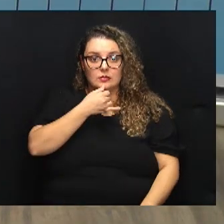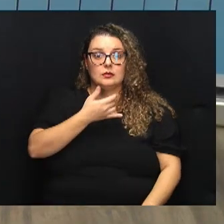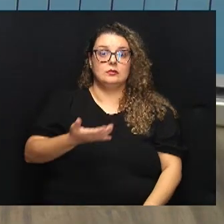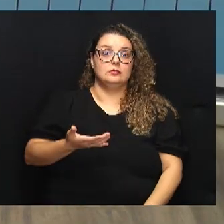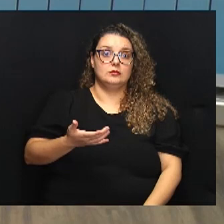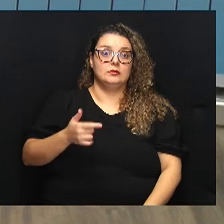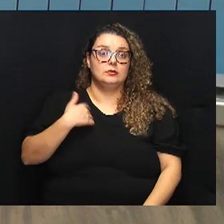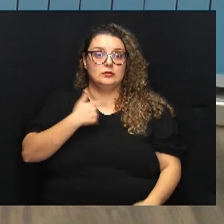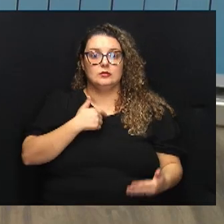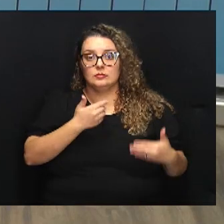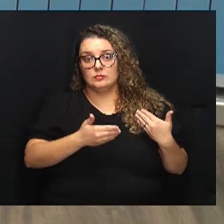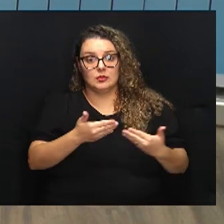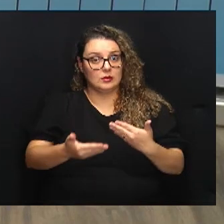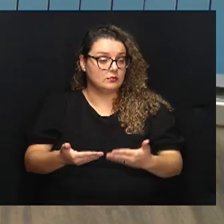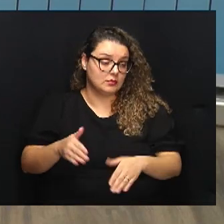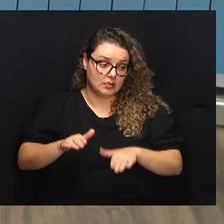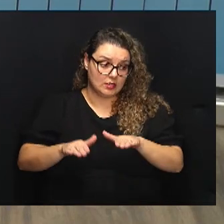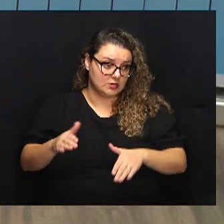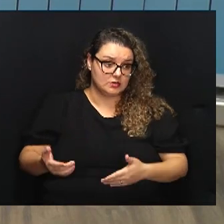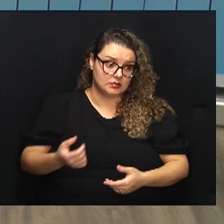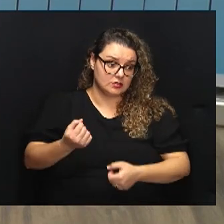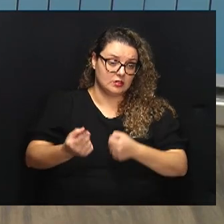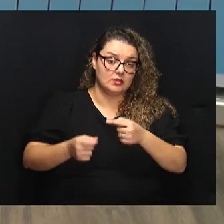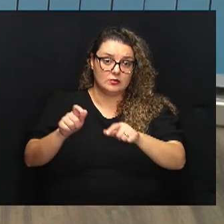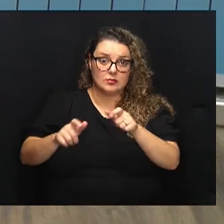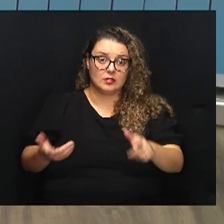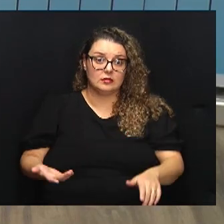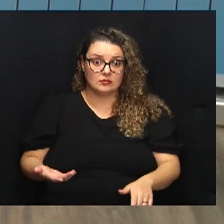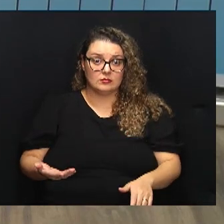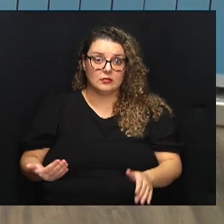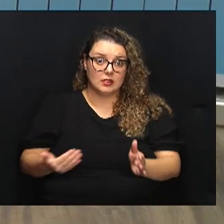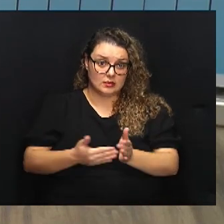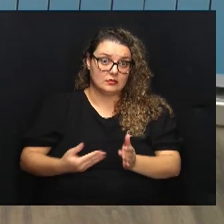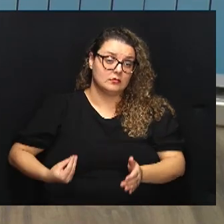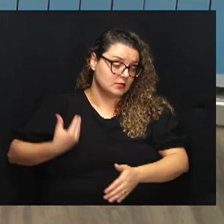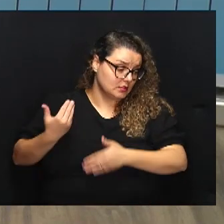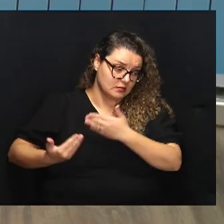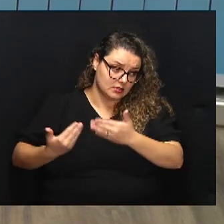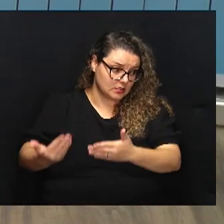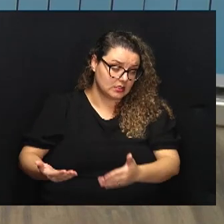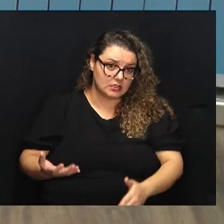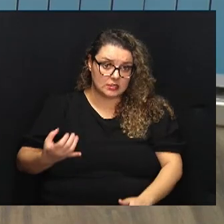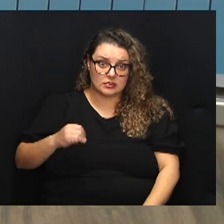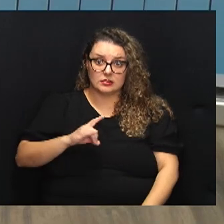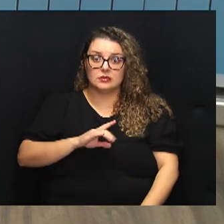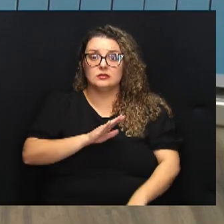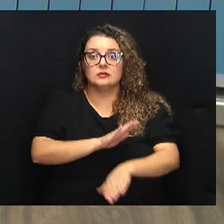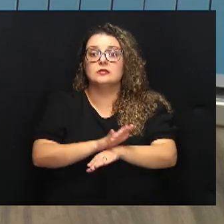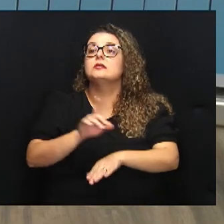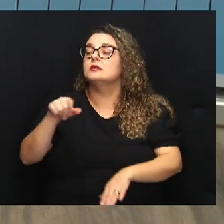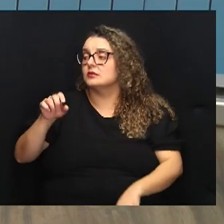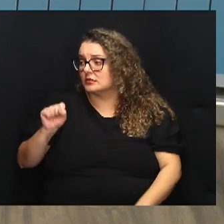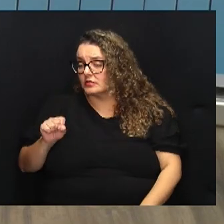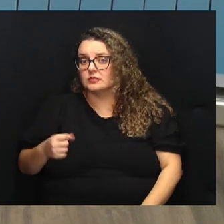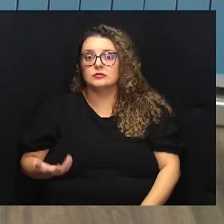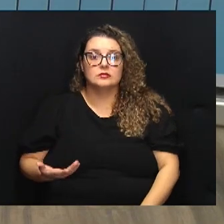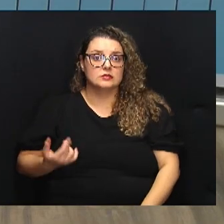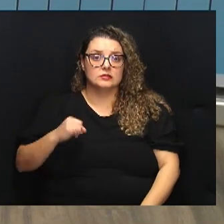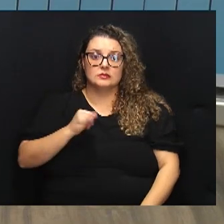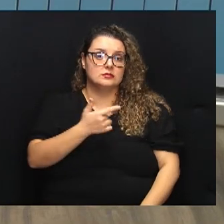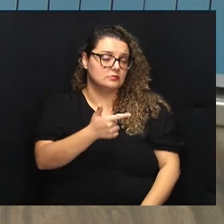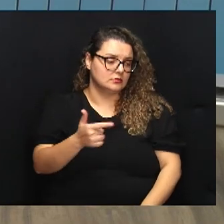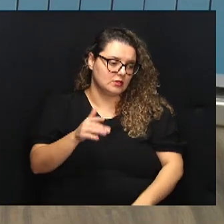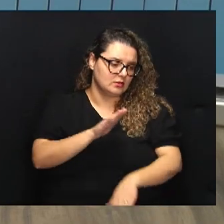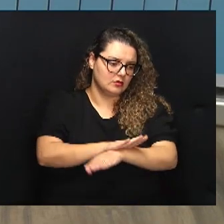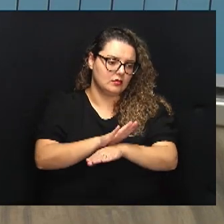acaba carregando isso, muitas vezes, algumas pessoas, até para o resto da vida, né? Se não vai ajudar, se não tiver uma ajuda, às vezes,